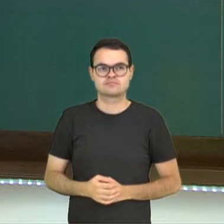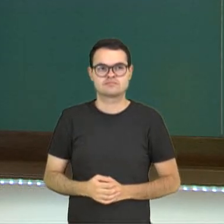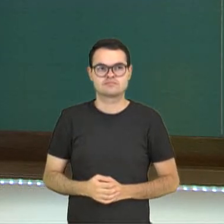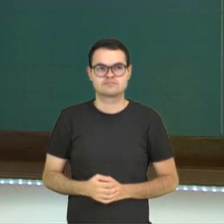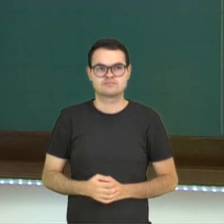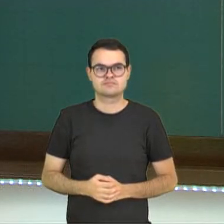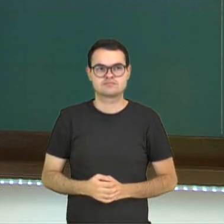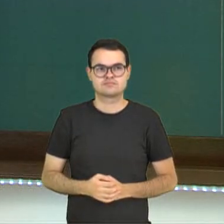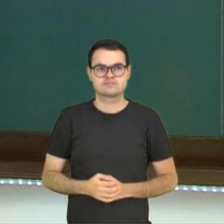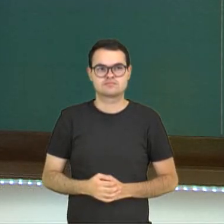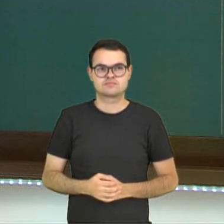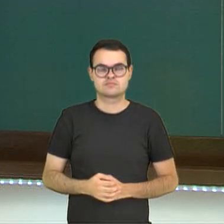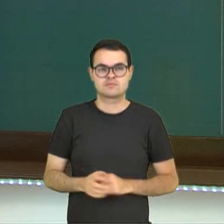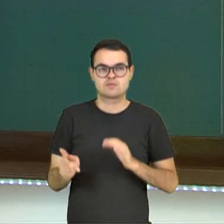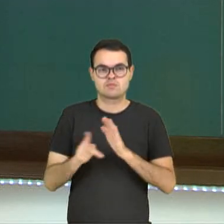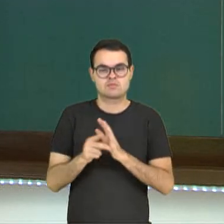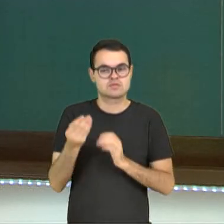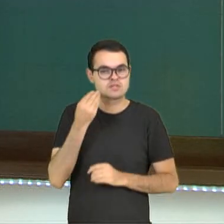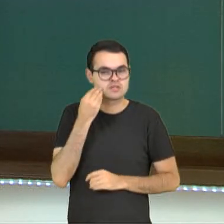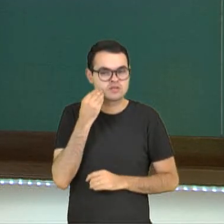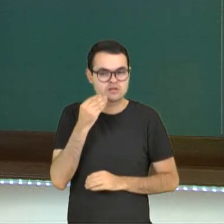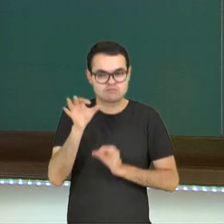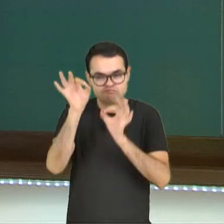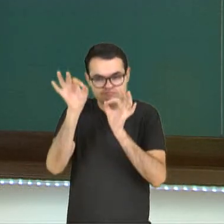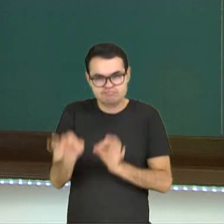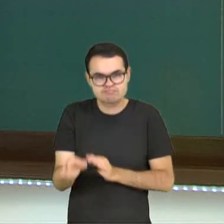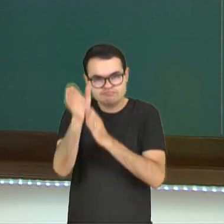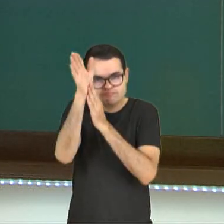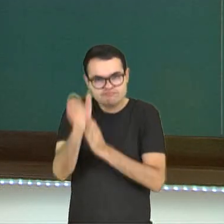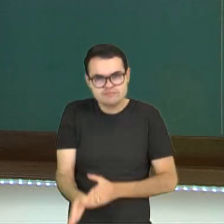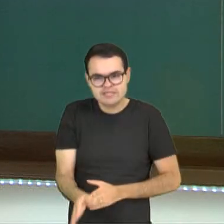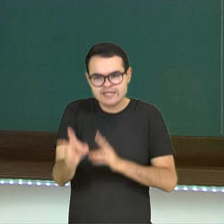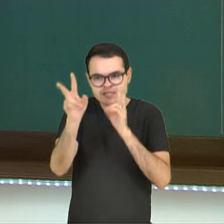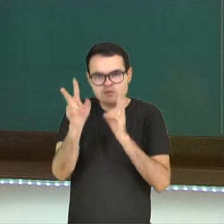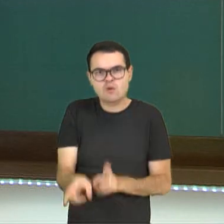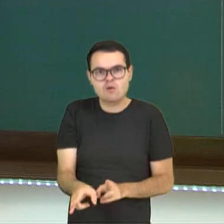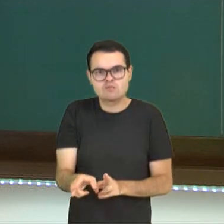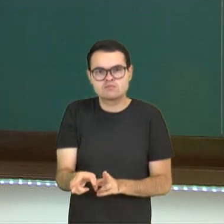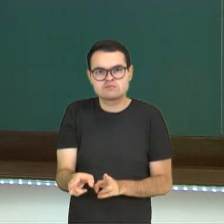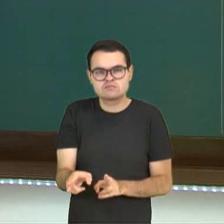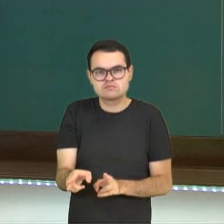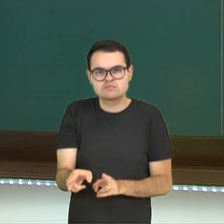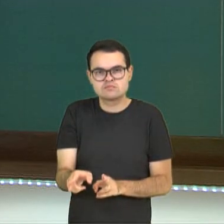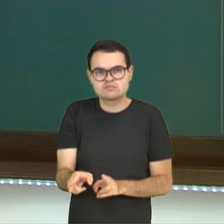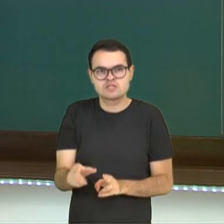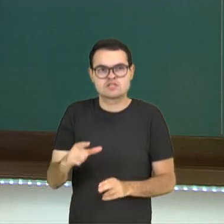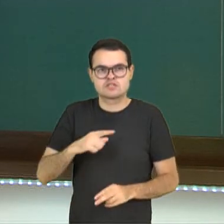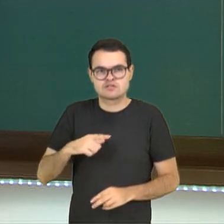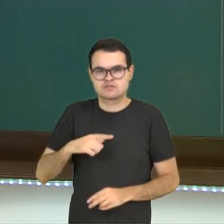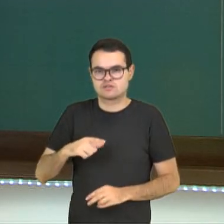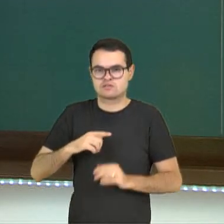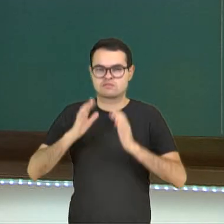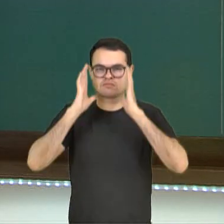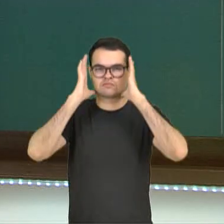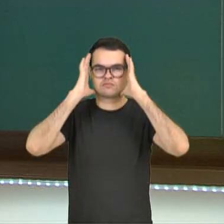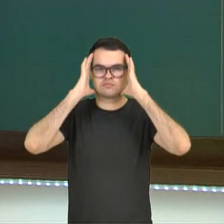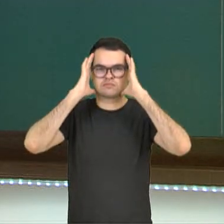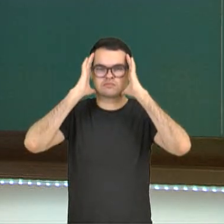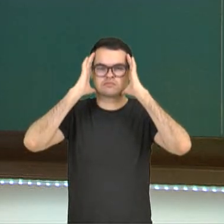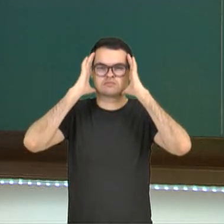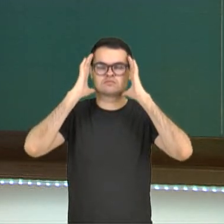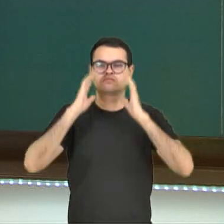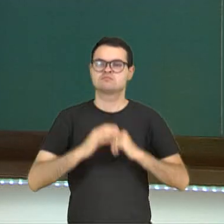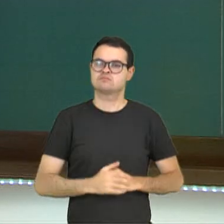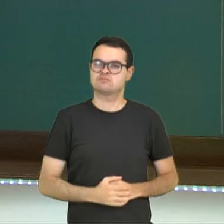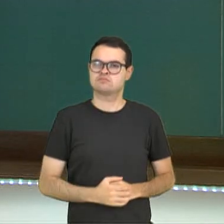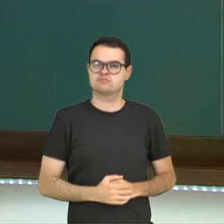literalidade, o escultor busca fazer uma reprodução fiel do modelo à sua frente, inclusive as imperfeições. Aqui a gente tem uma escultura do